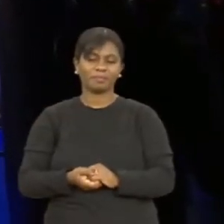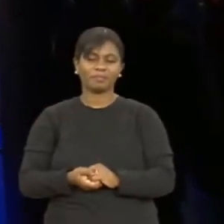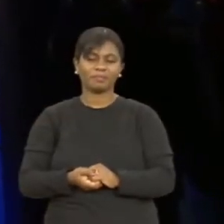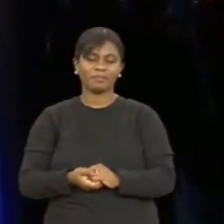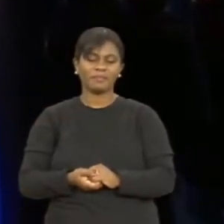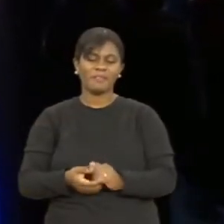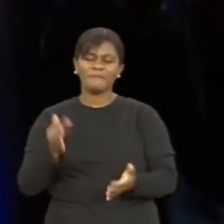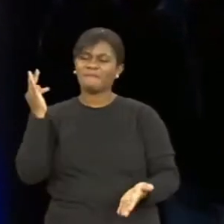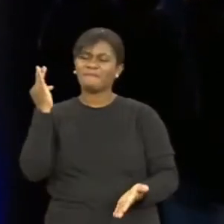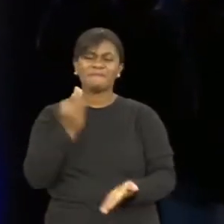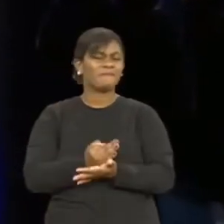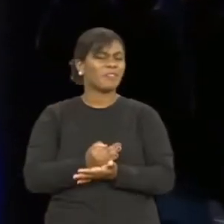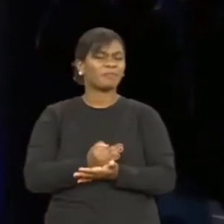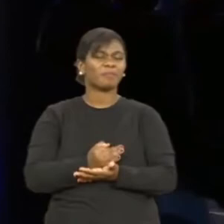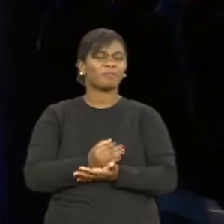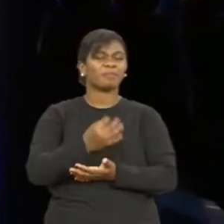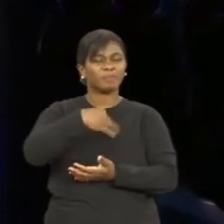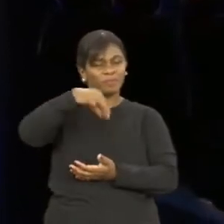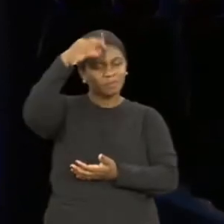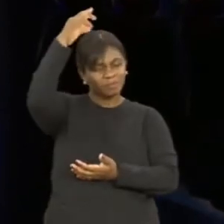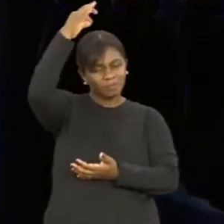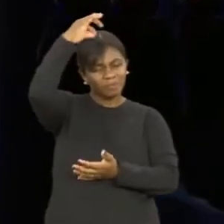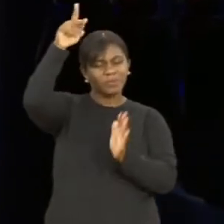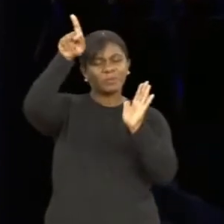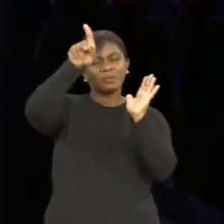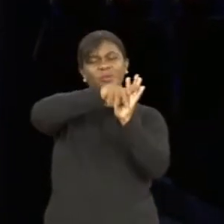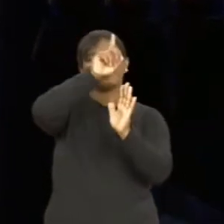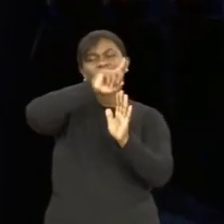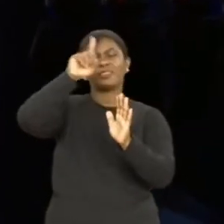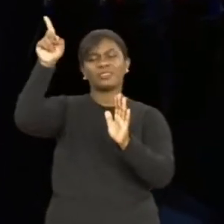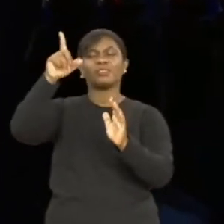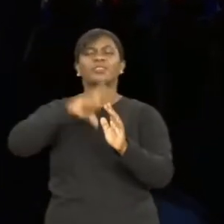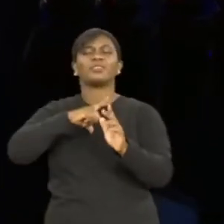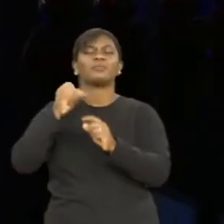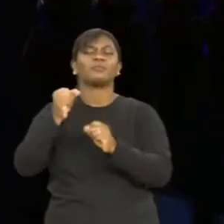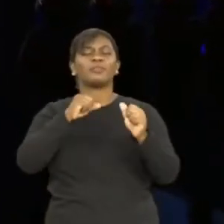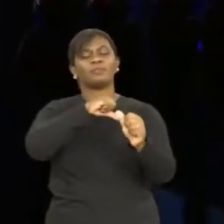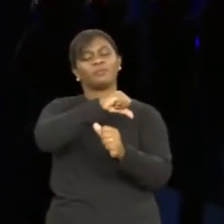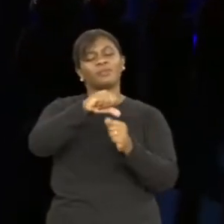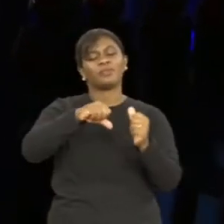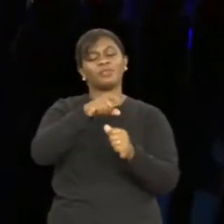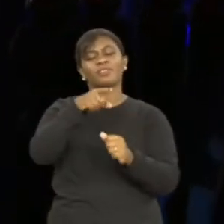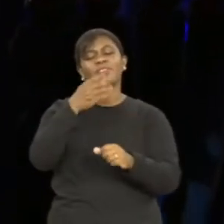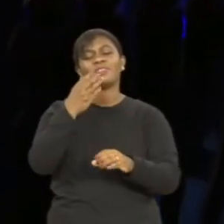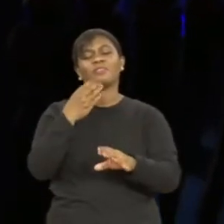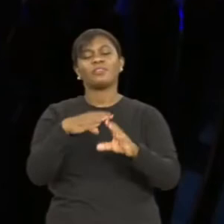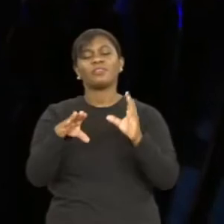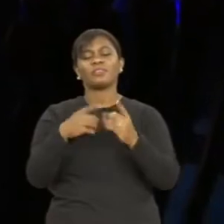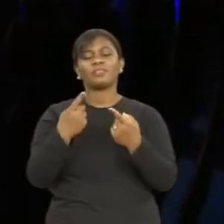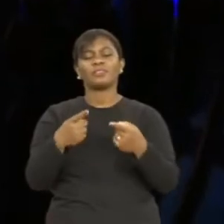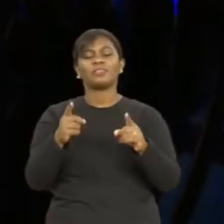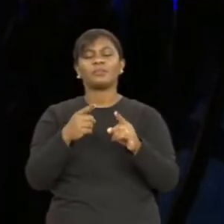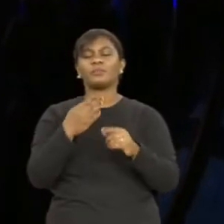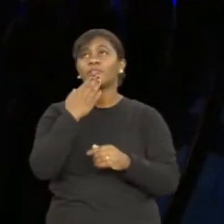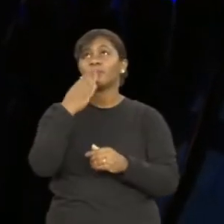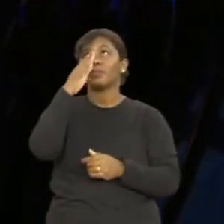Falta Ele. É Ele que vai te transformar. E você vai cantar essa música pedindo